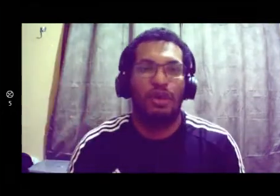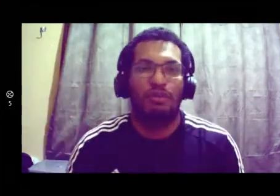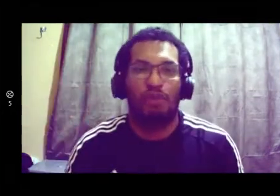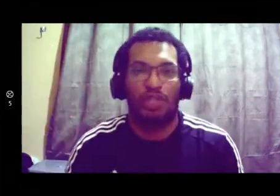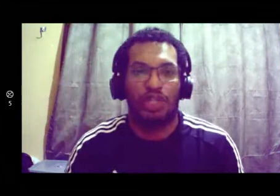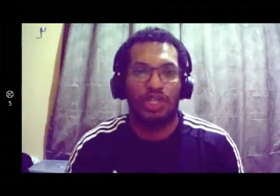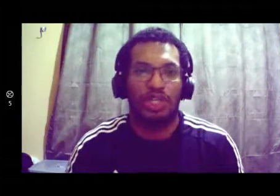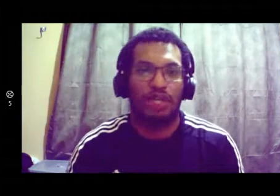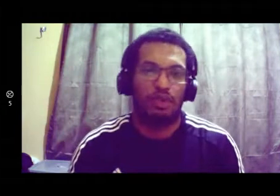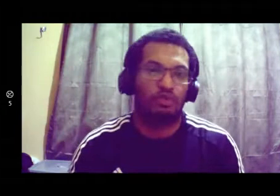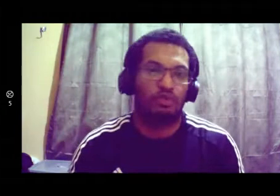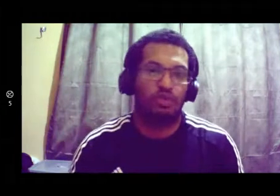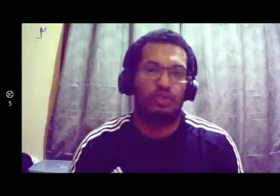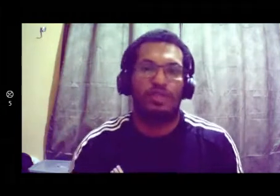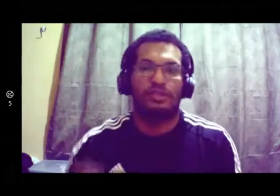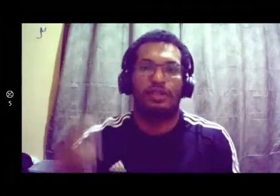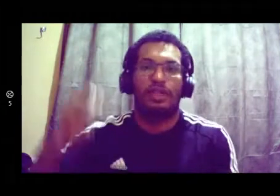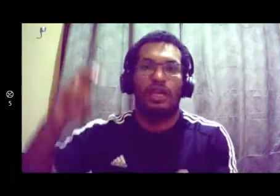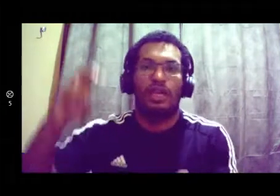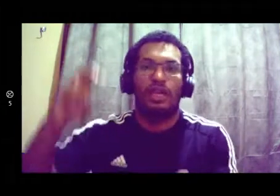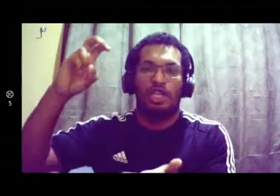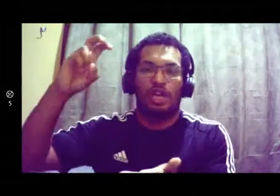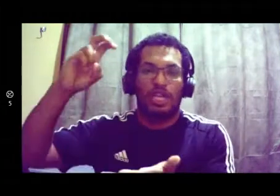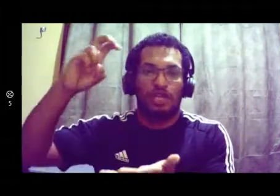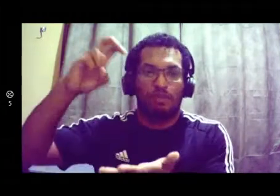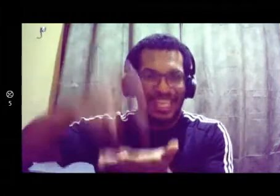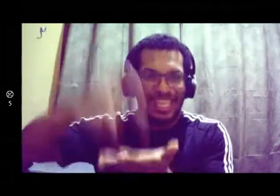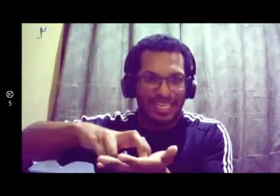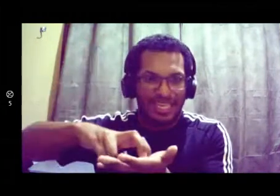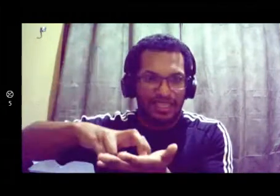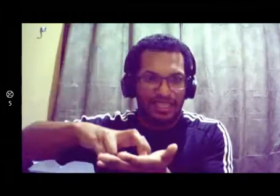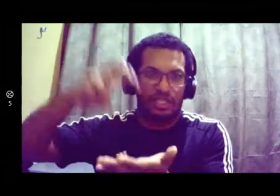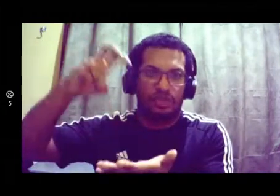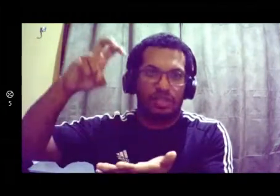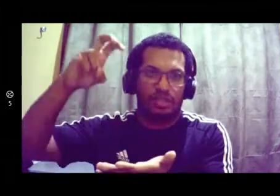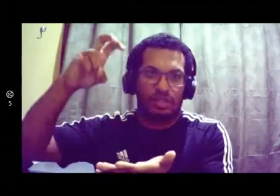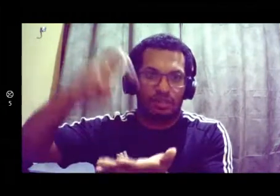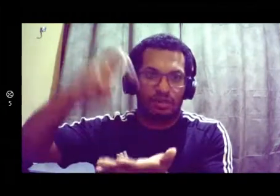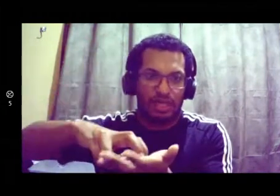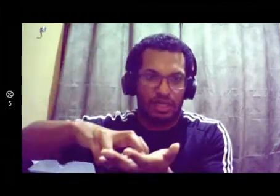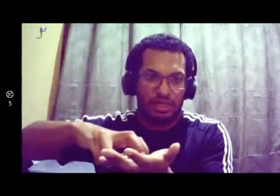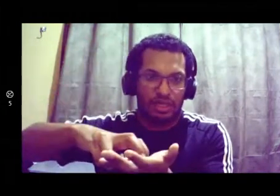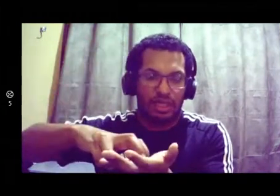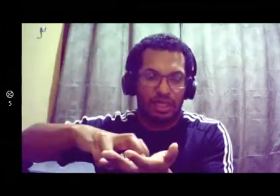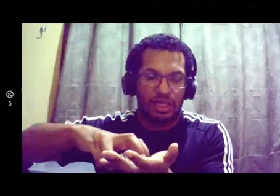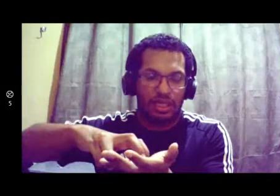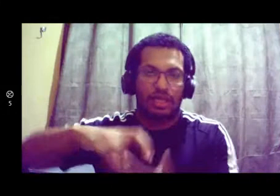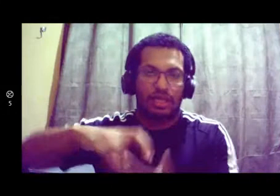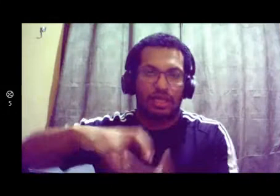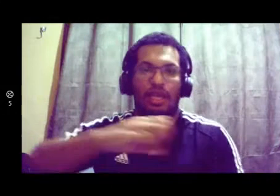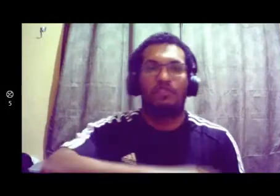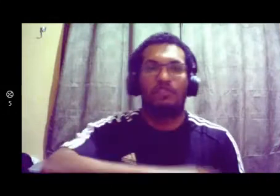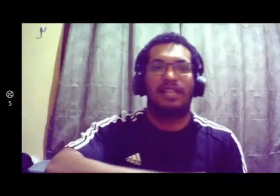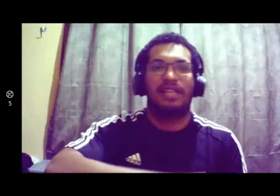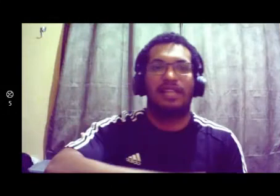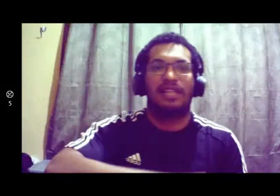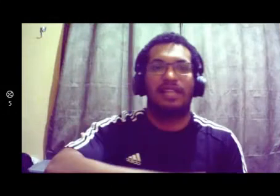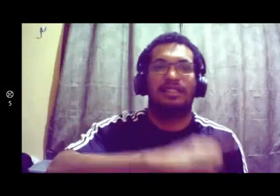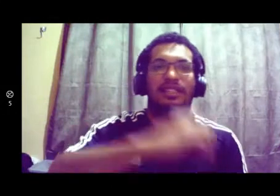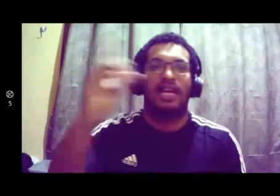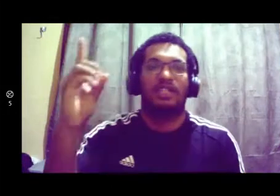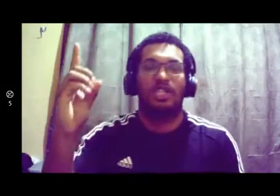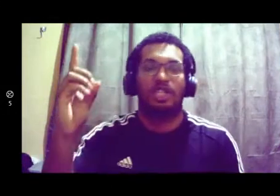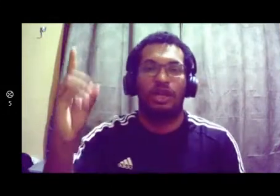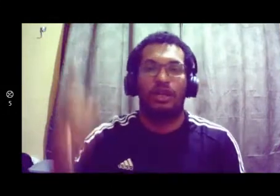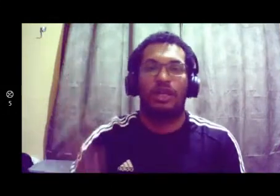de bom dia, tem uns que usam assim. Geralmente, manhã a gente usa assim. Manhã. Né? Quando a gente fala assim, a